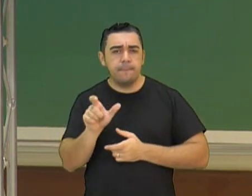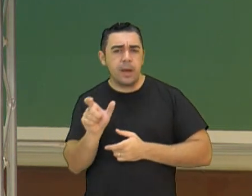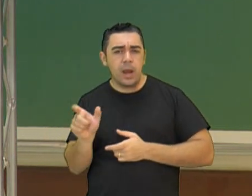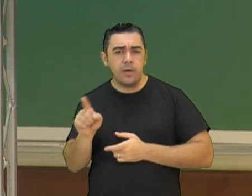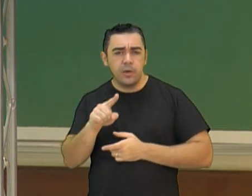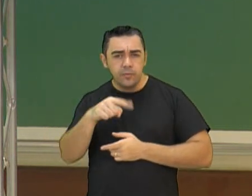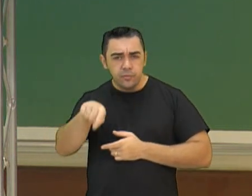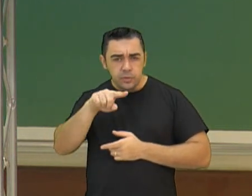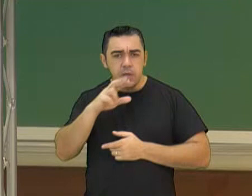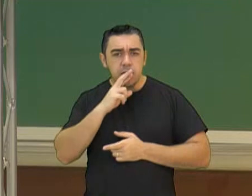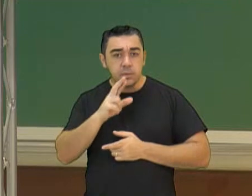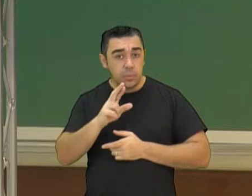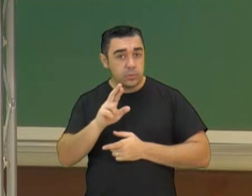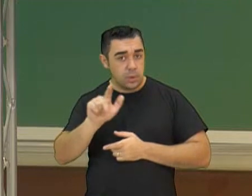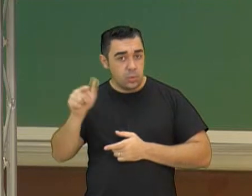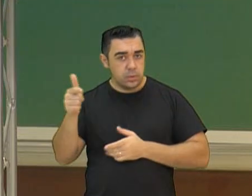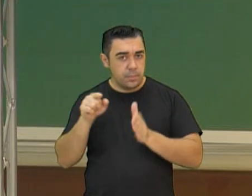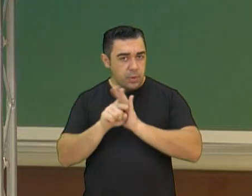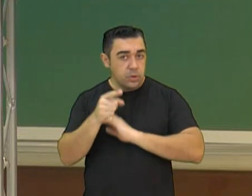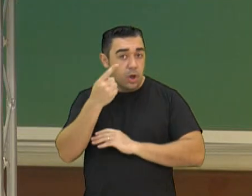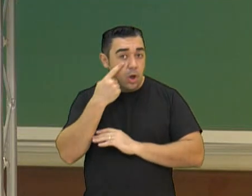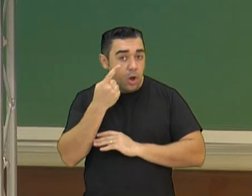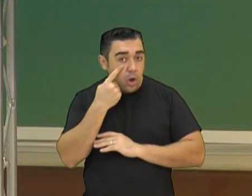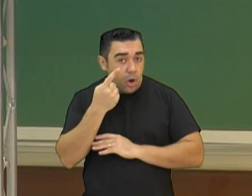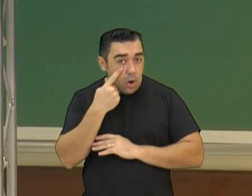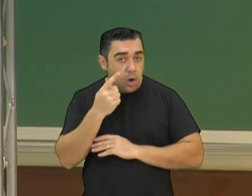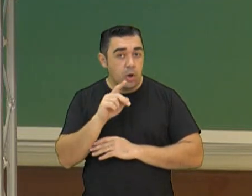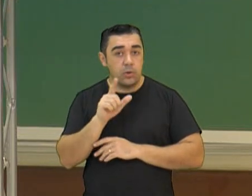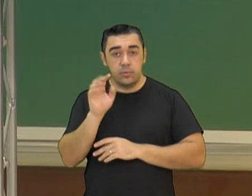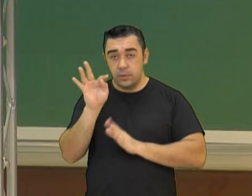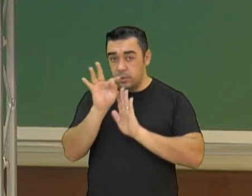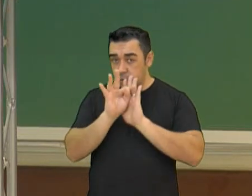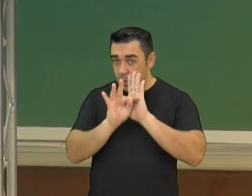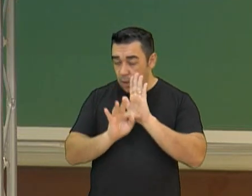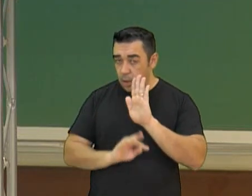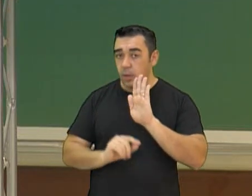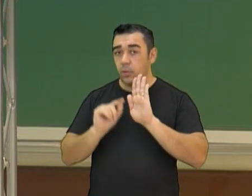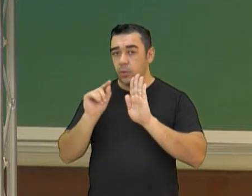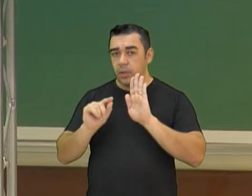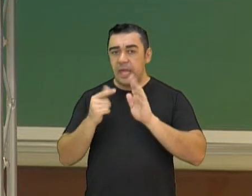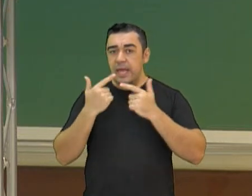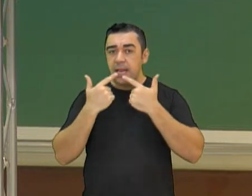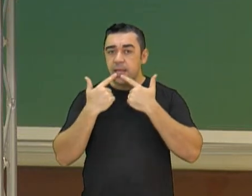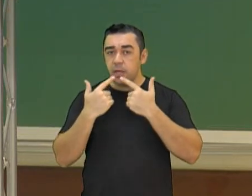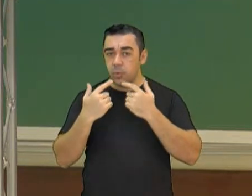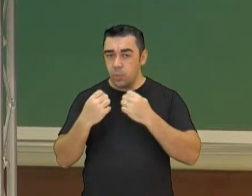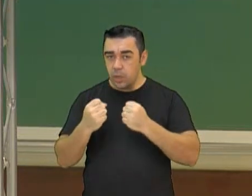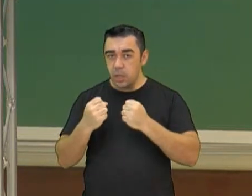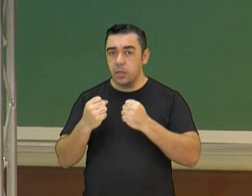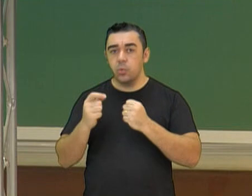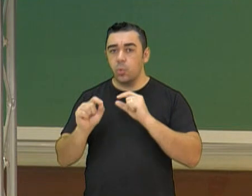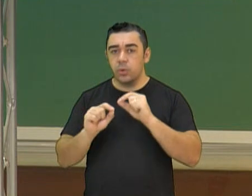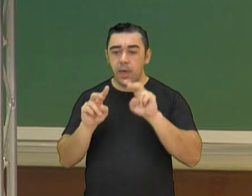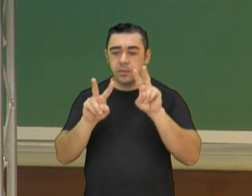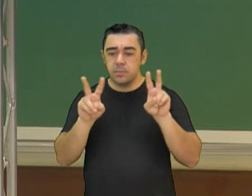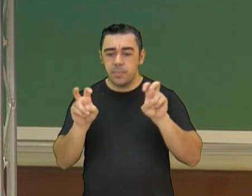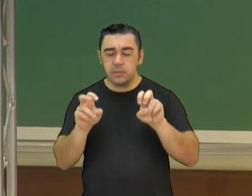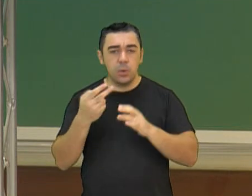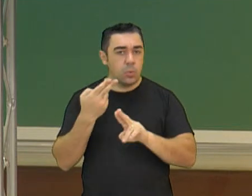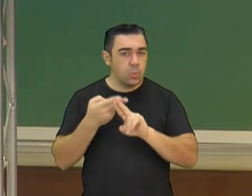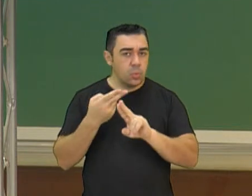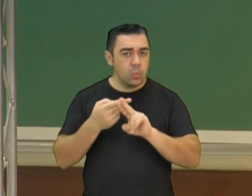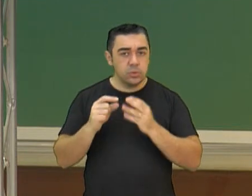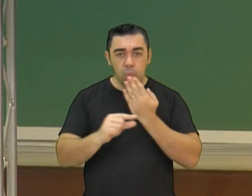à próxima questão. Né? Então, observem atentamente o texto ali nos elementos linguísticos, né? As expressões utilizadas